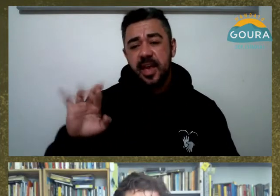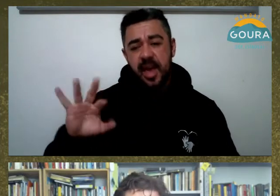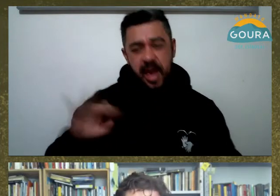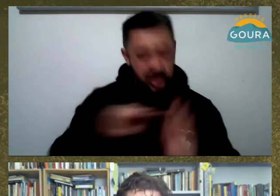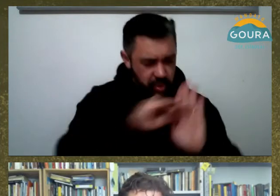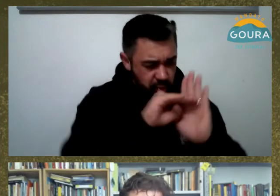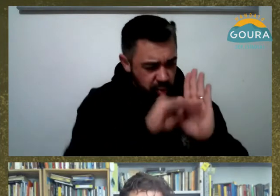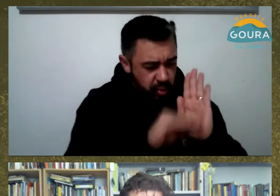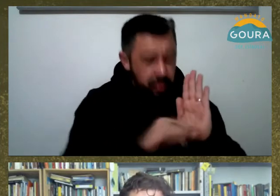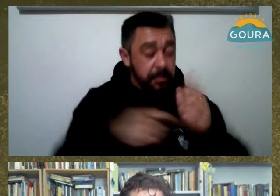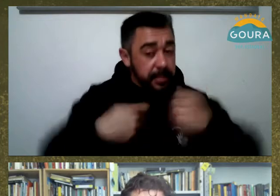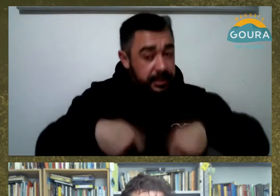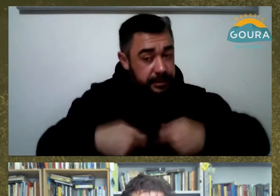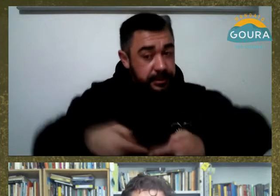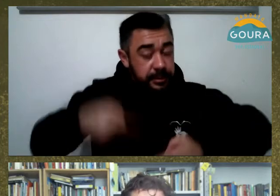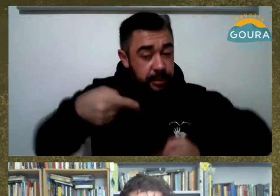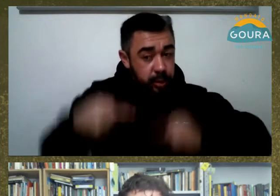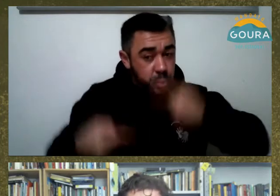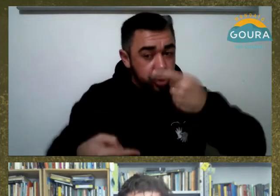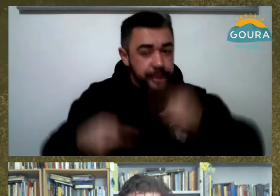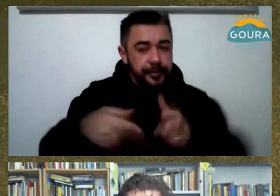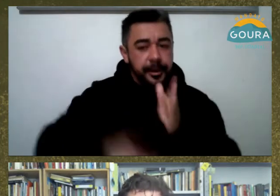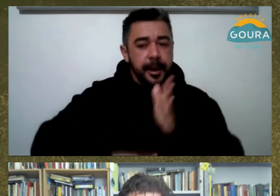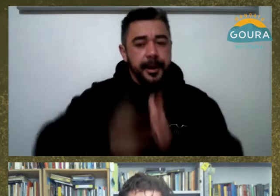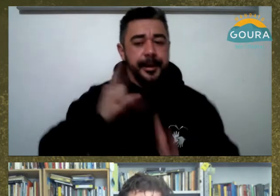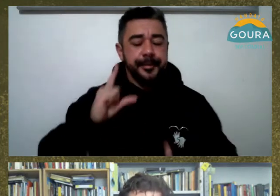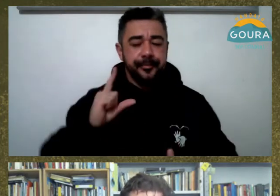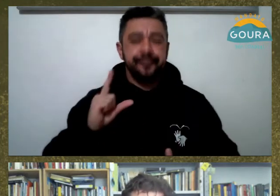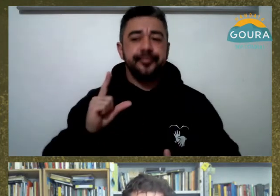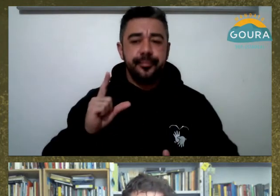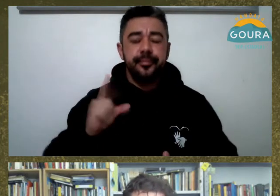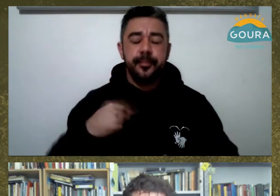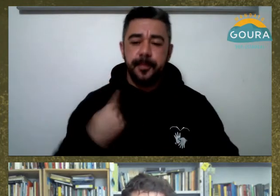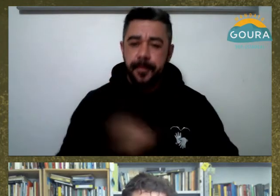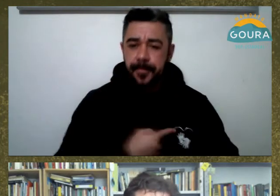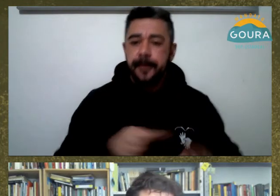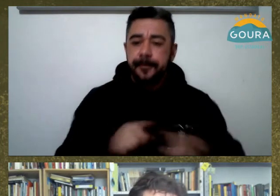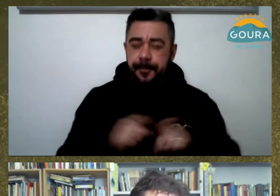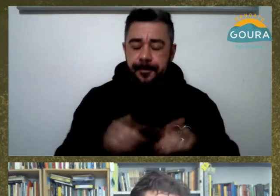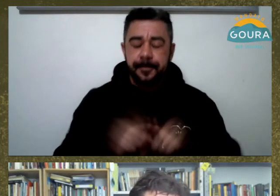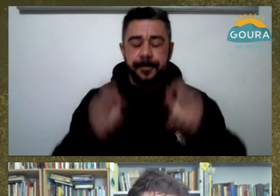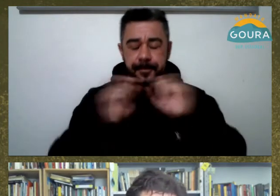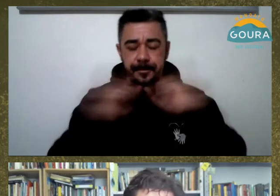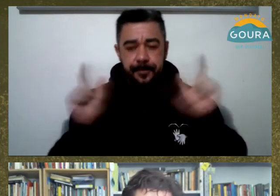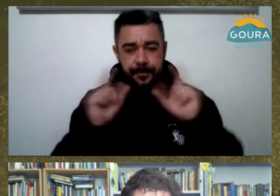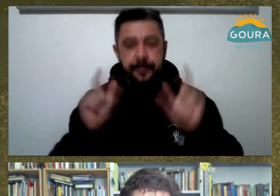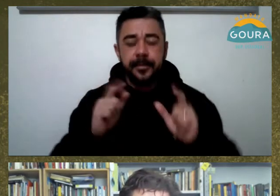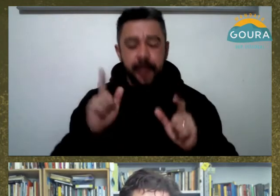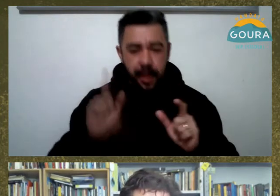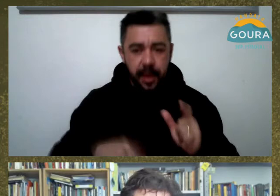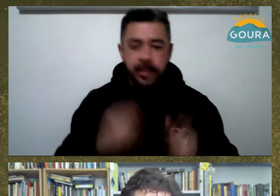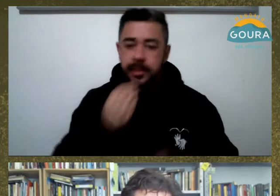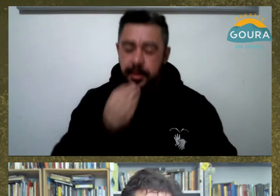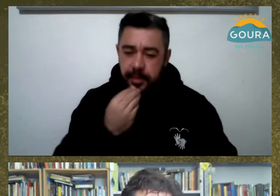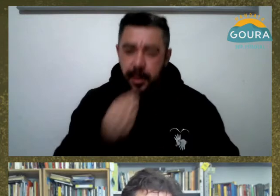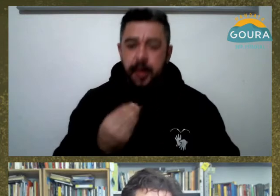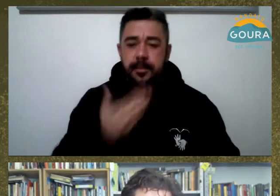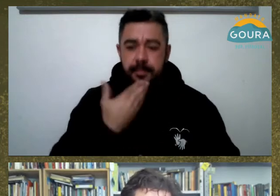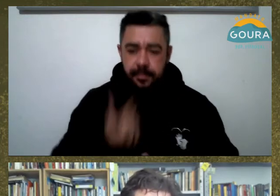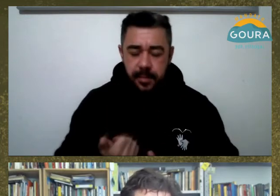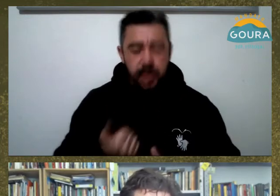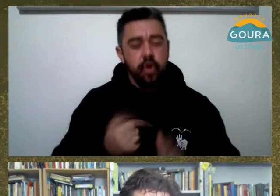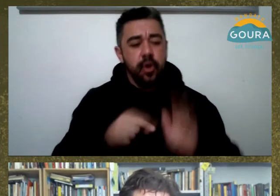perfeitamente discutíveis e, aliás, nós estamos a tentar aperfeiçoá-los e torná-los mais adequados à